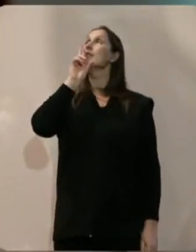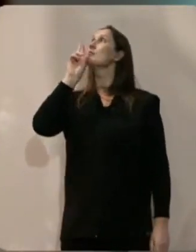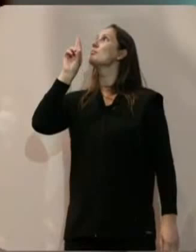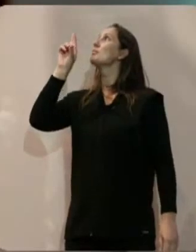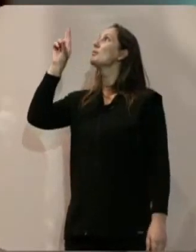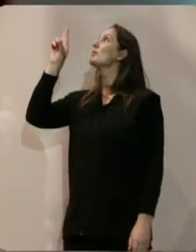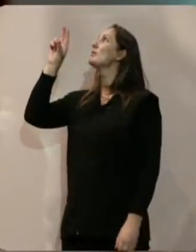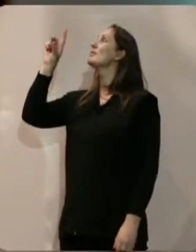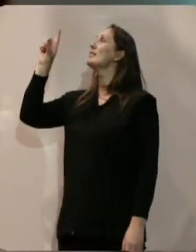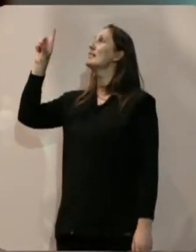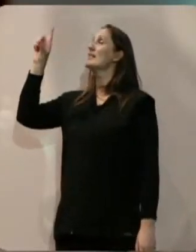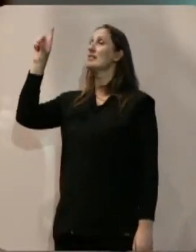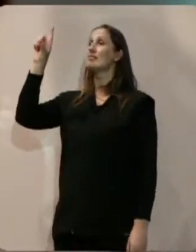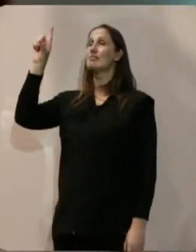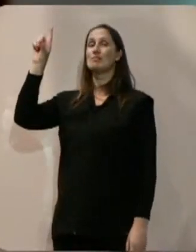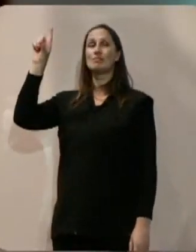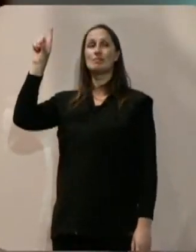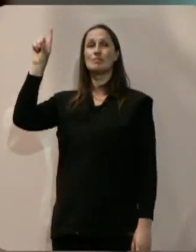Espírito.